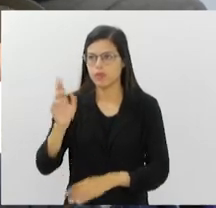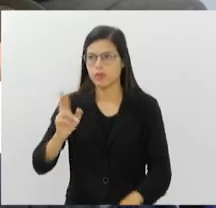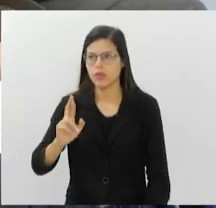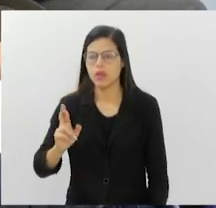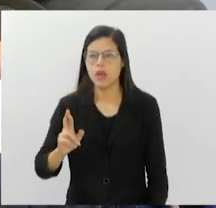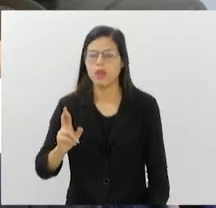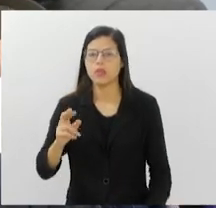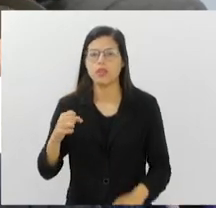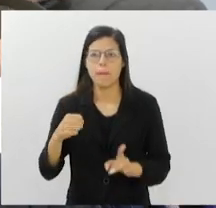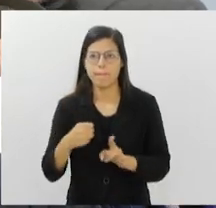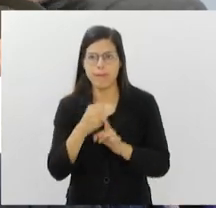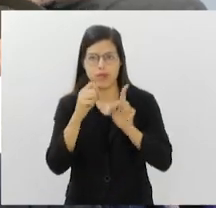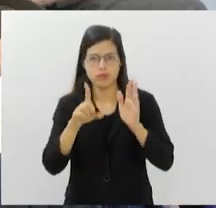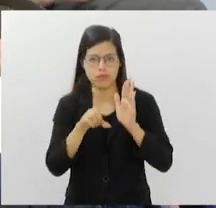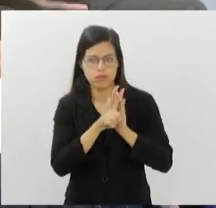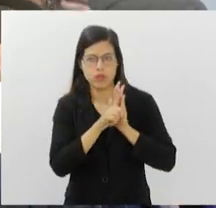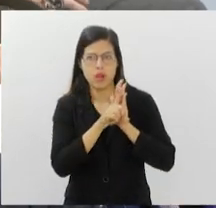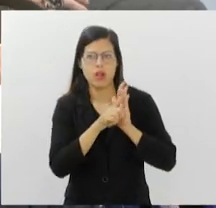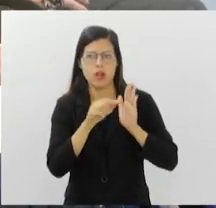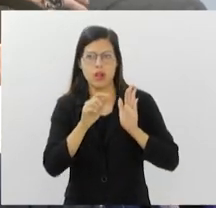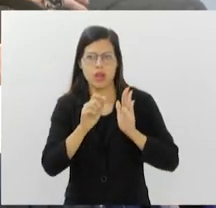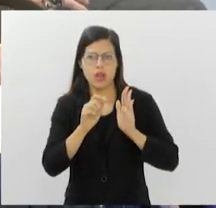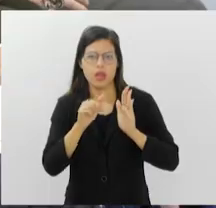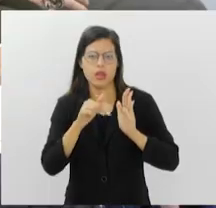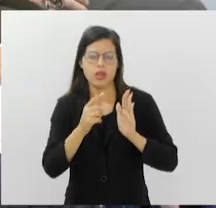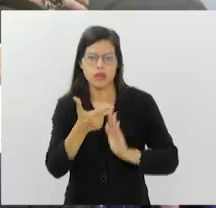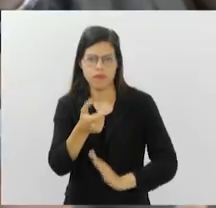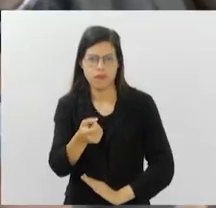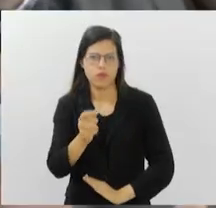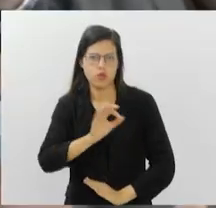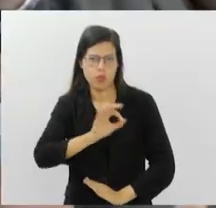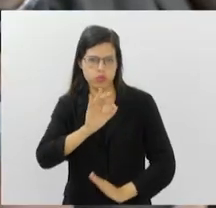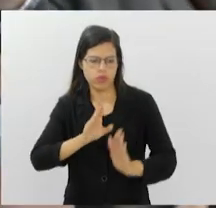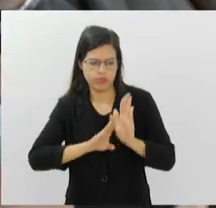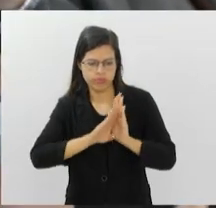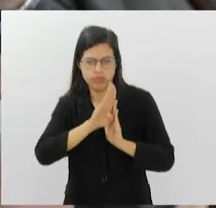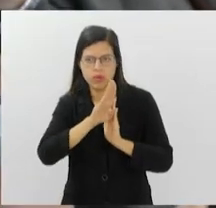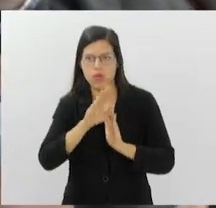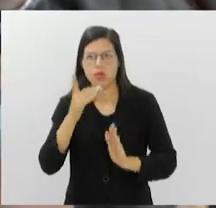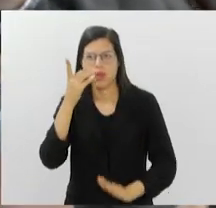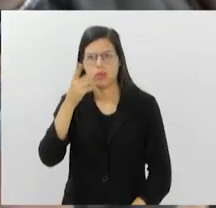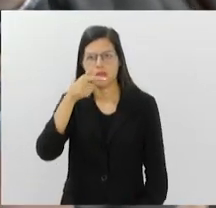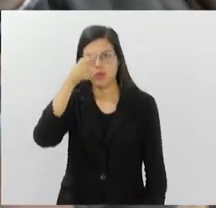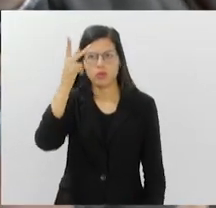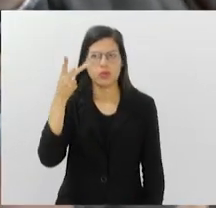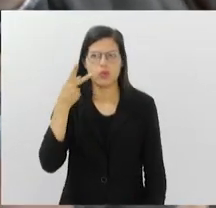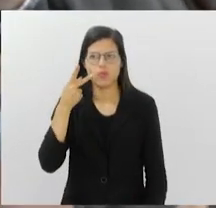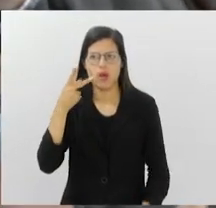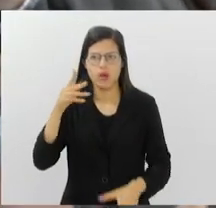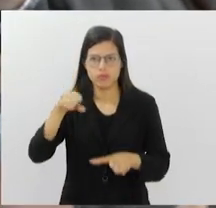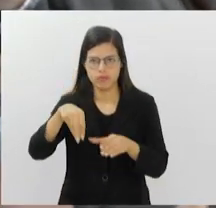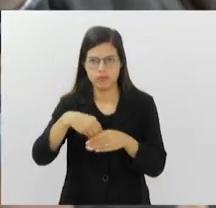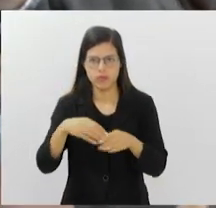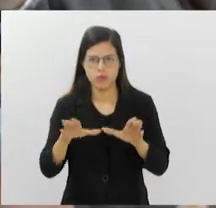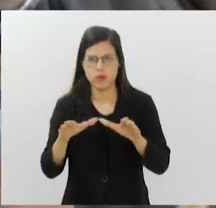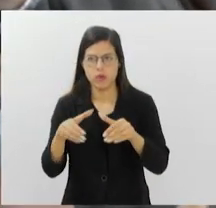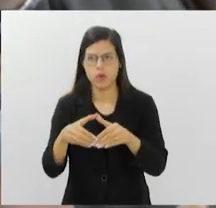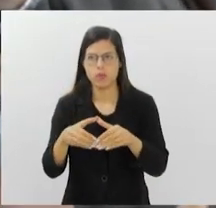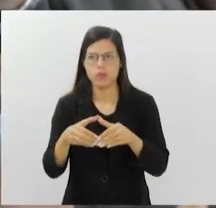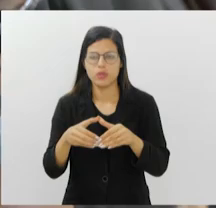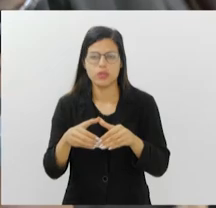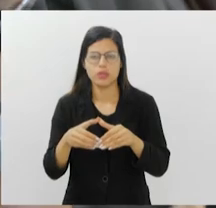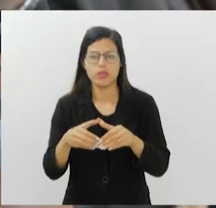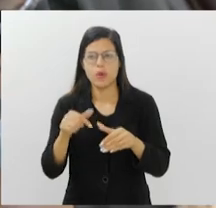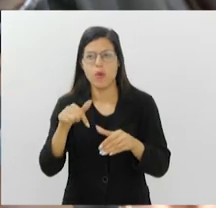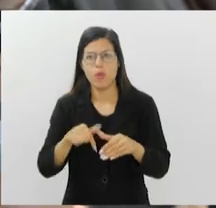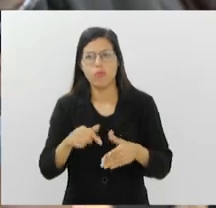lei que aumentou a alíquota modal em 20%. O deputado Luiz Paulo, que integra a comissão, cobrou a execução de